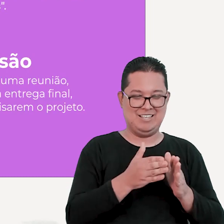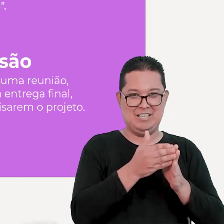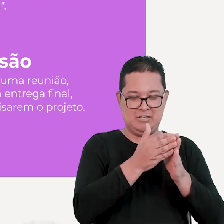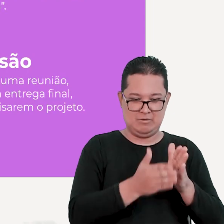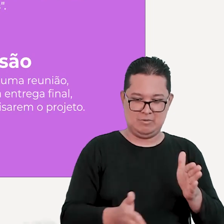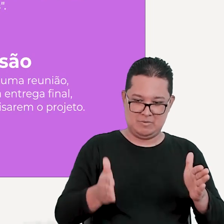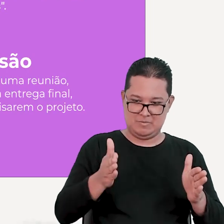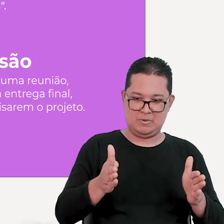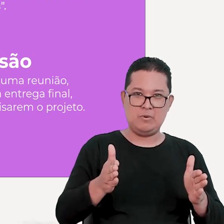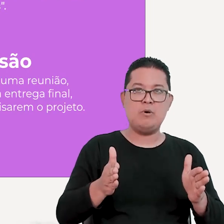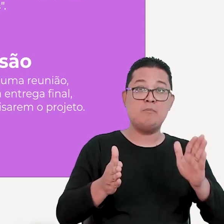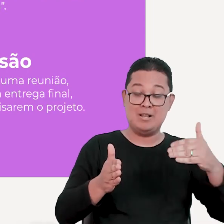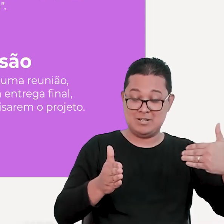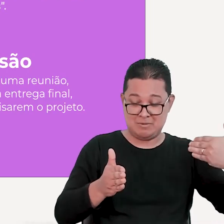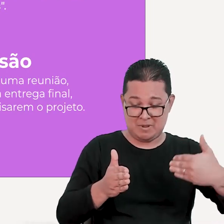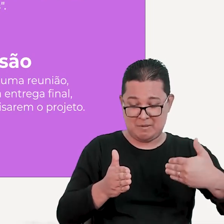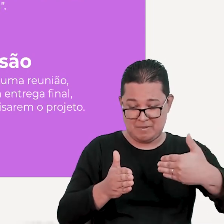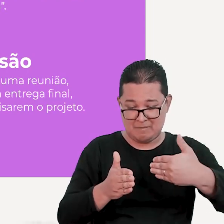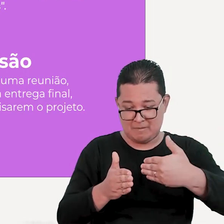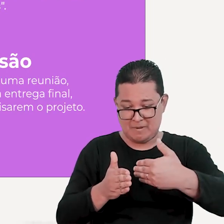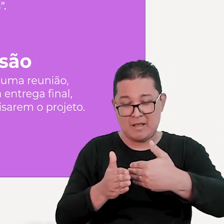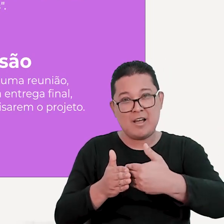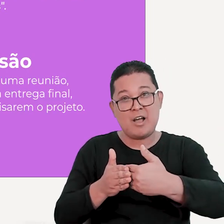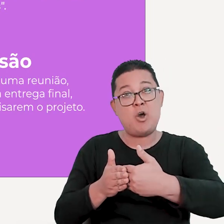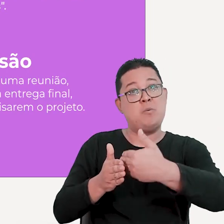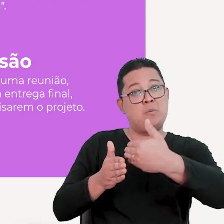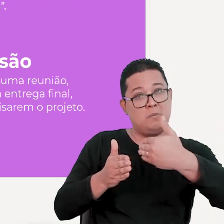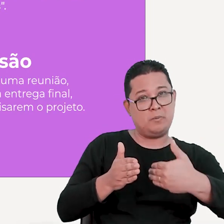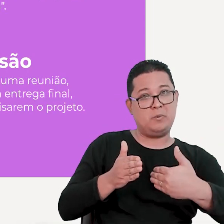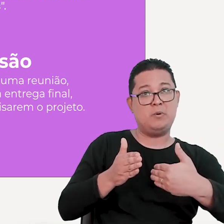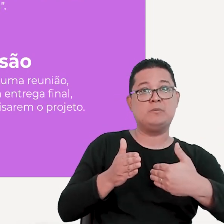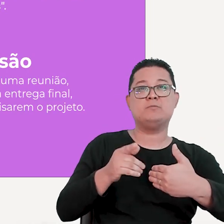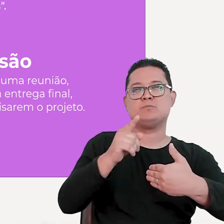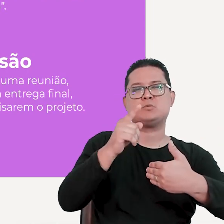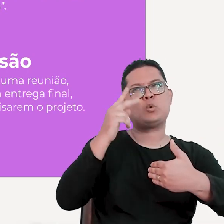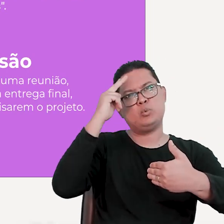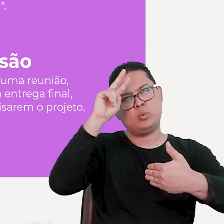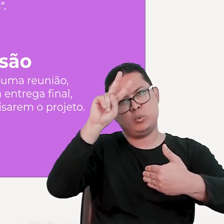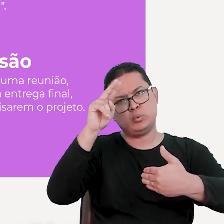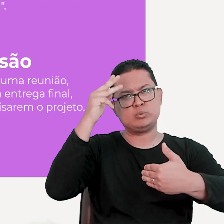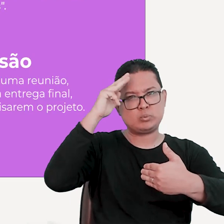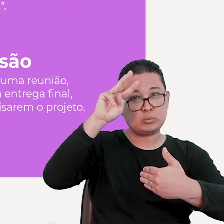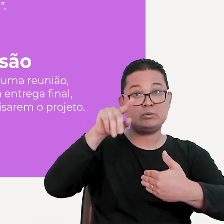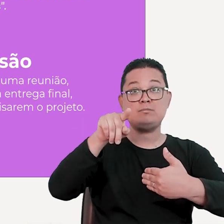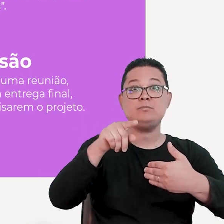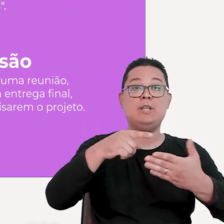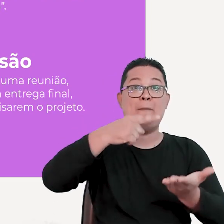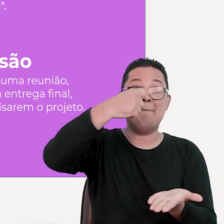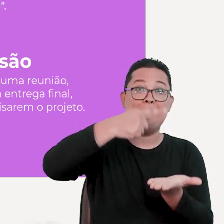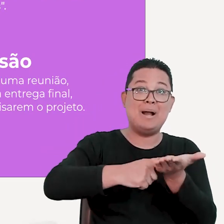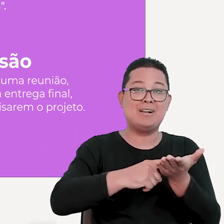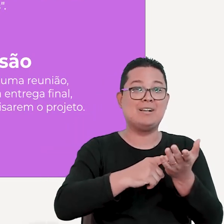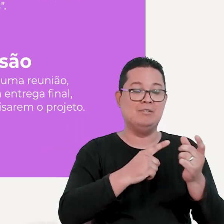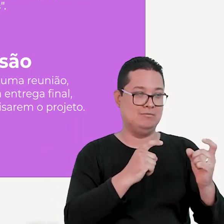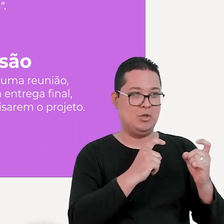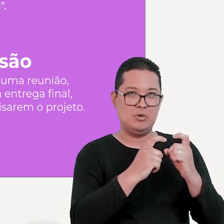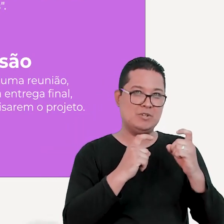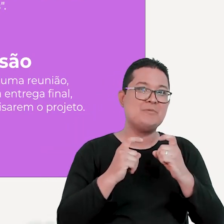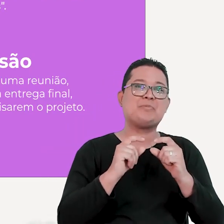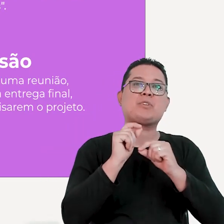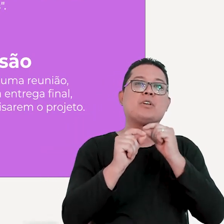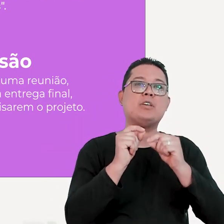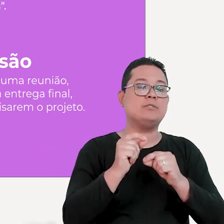final uma reunião de revisão. Nessa reunião, vocês têm que estar com o projeto praticamente todo pronto, só para